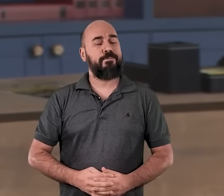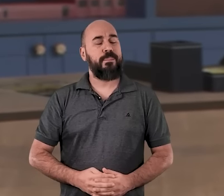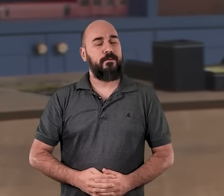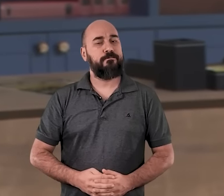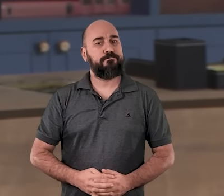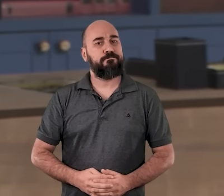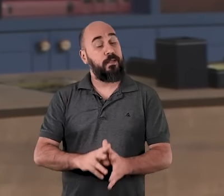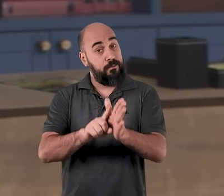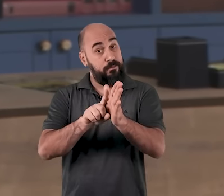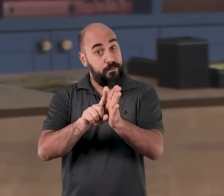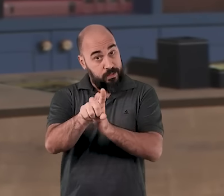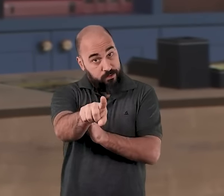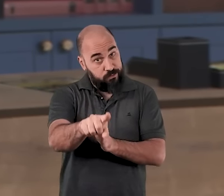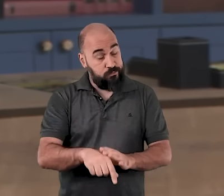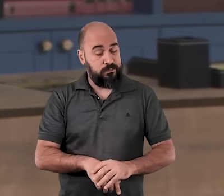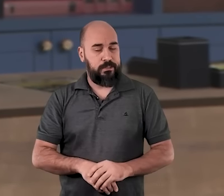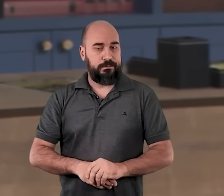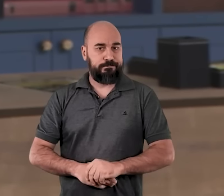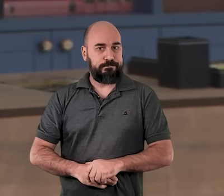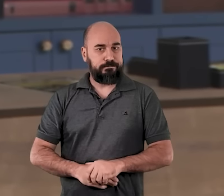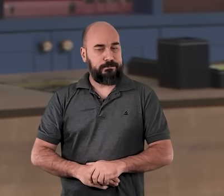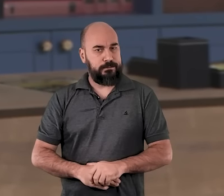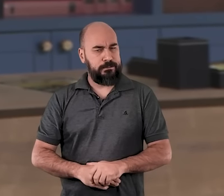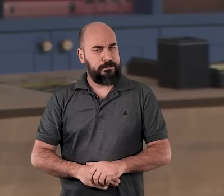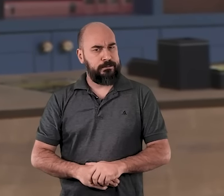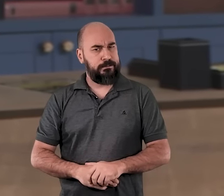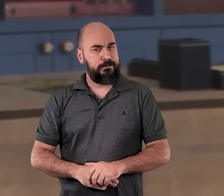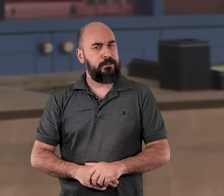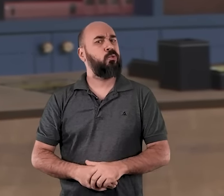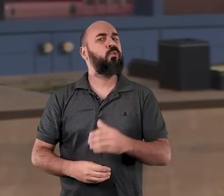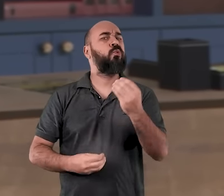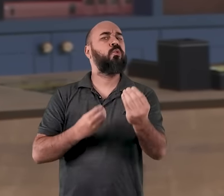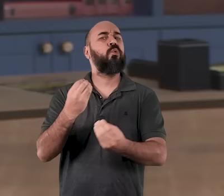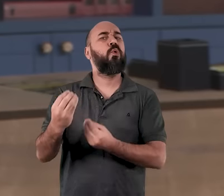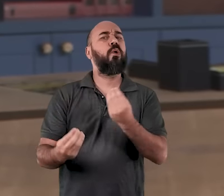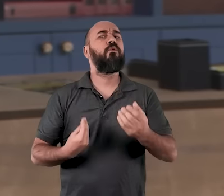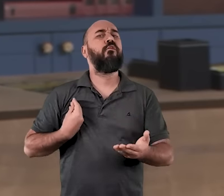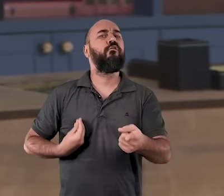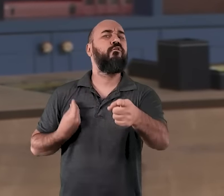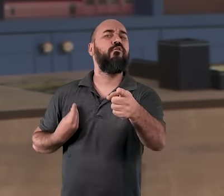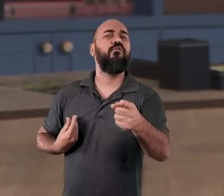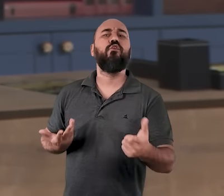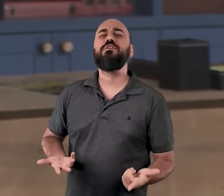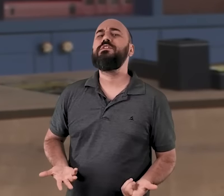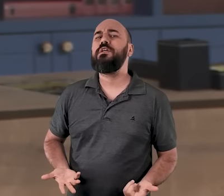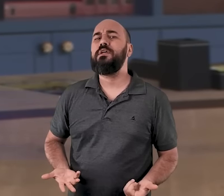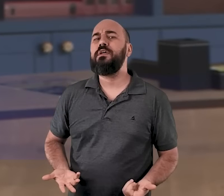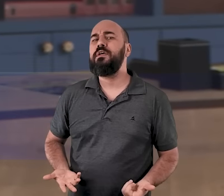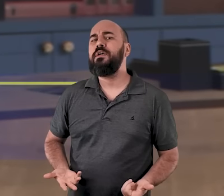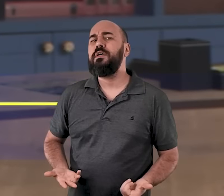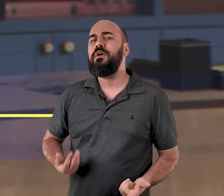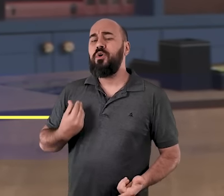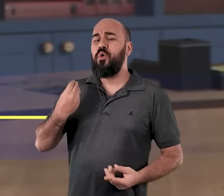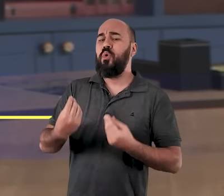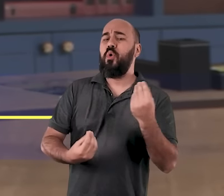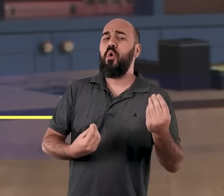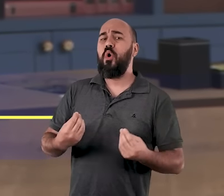A pergunta é a mesma. Como você tem se apegado? Ou como você